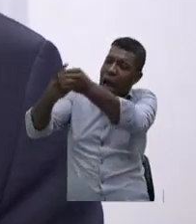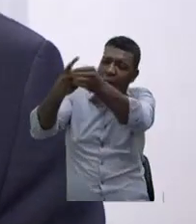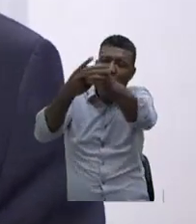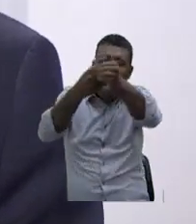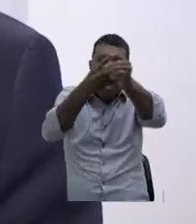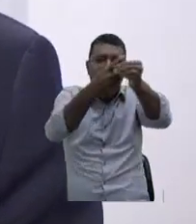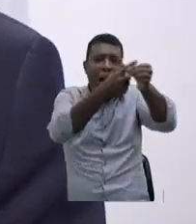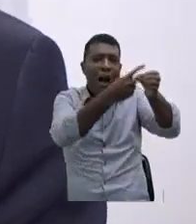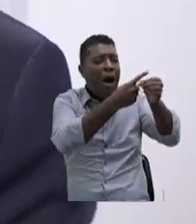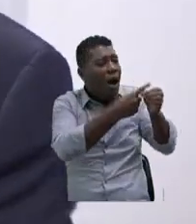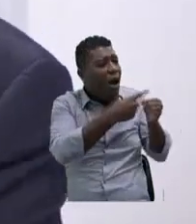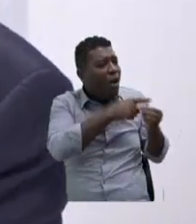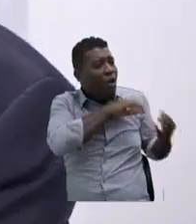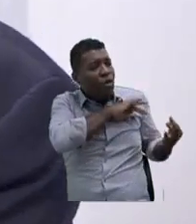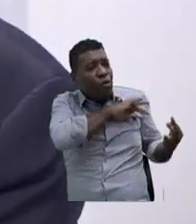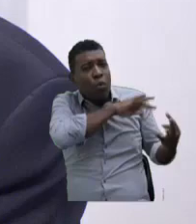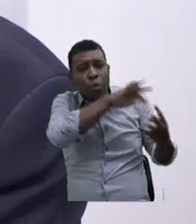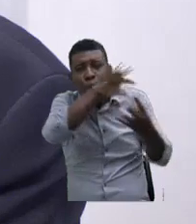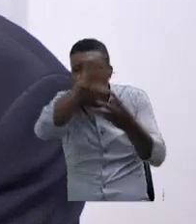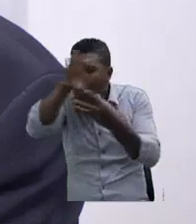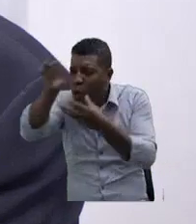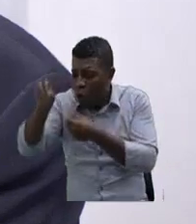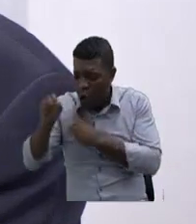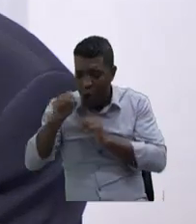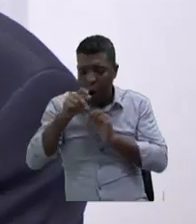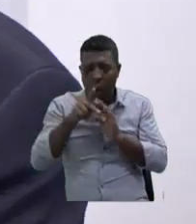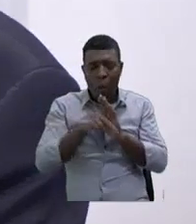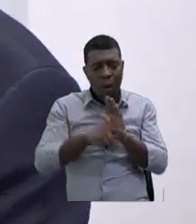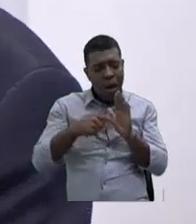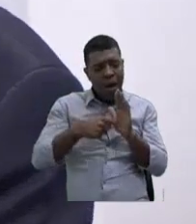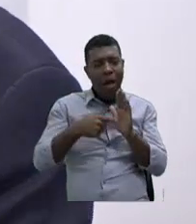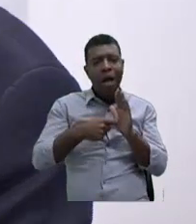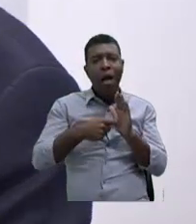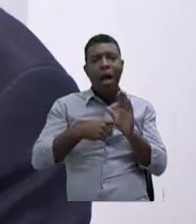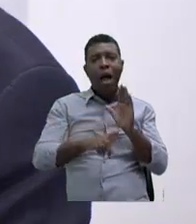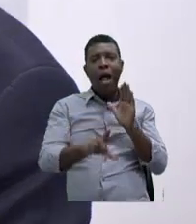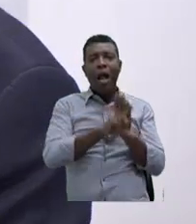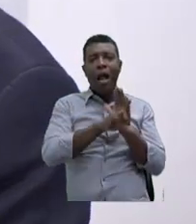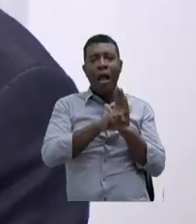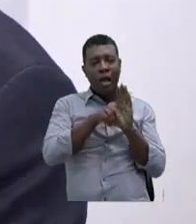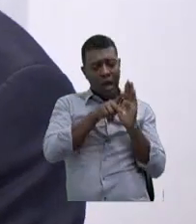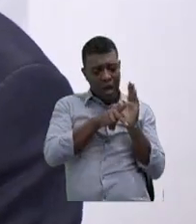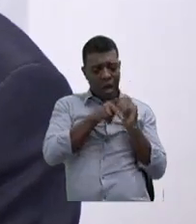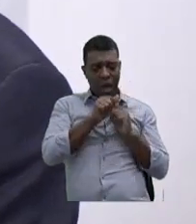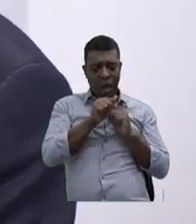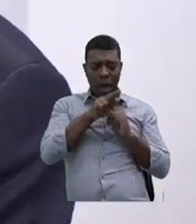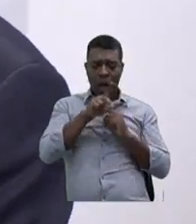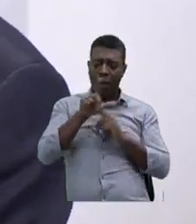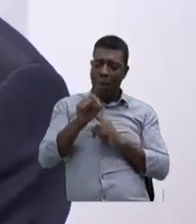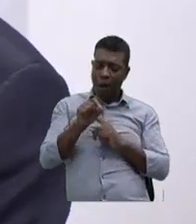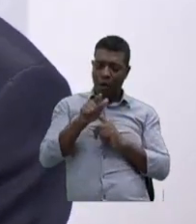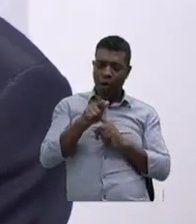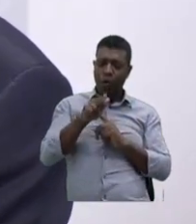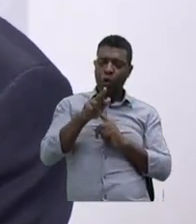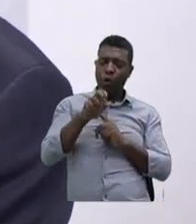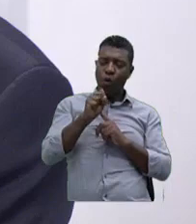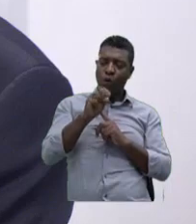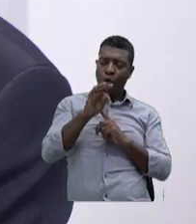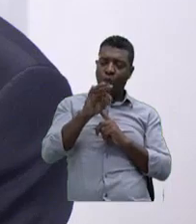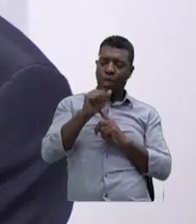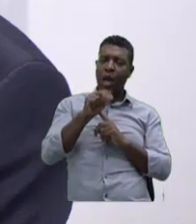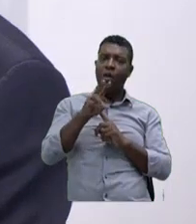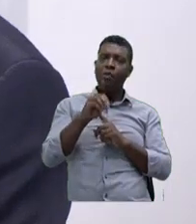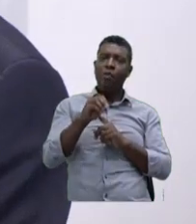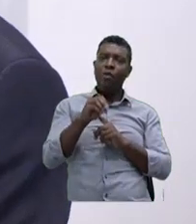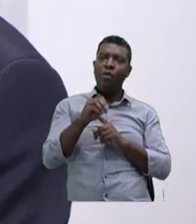lei Paulo Gustavo. Então, fica aí essa sugestão. Nós podemos ter uma programação